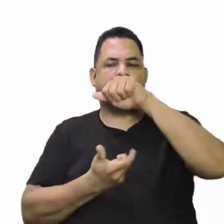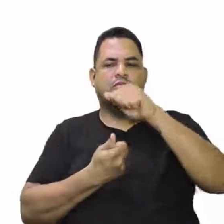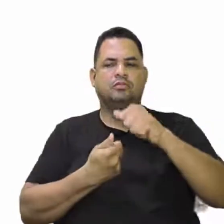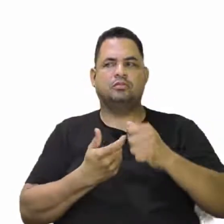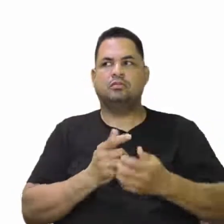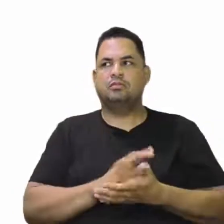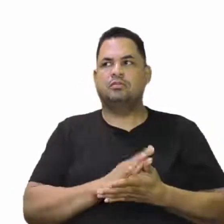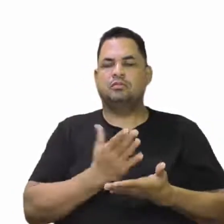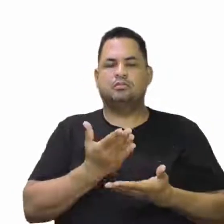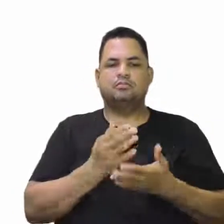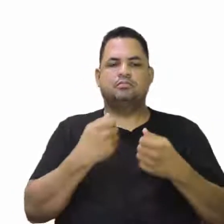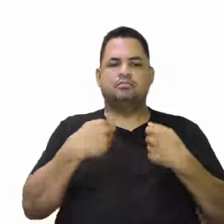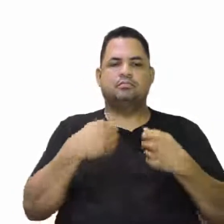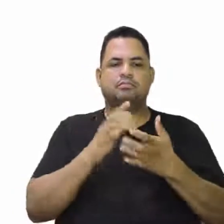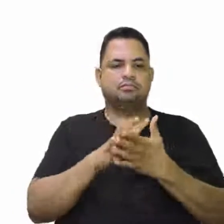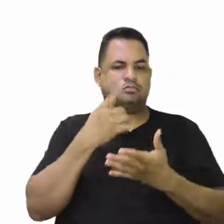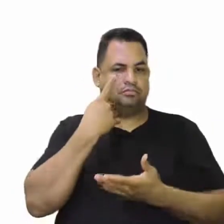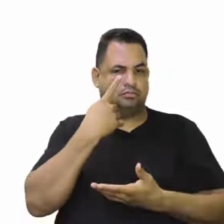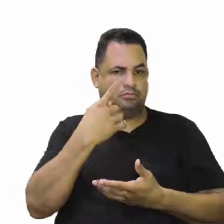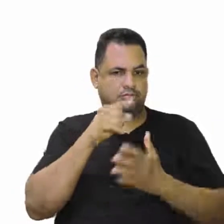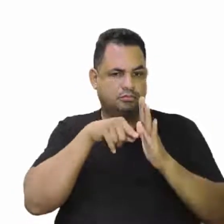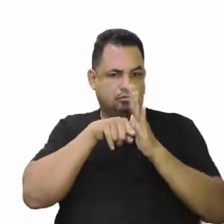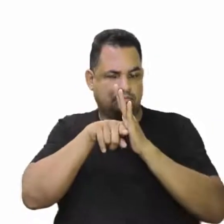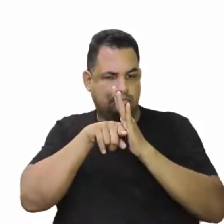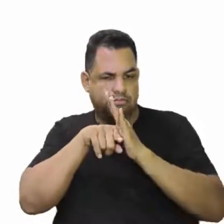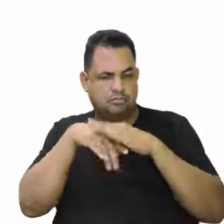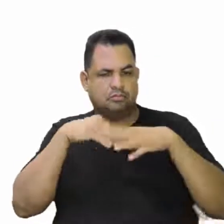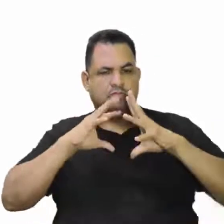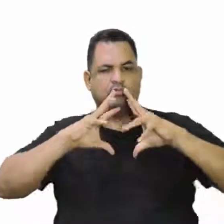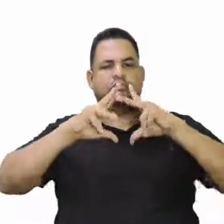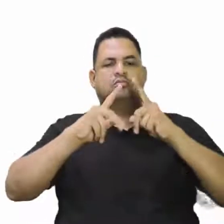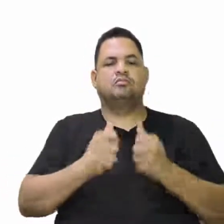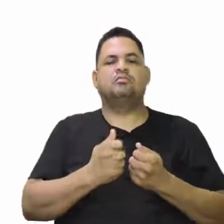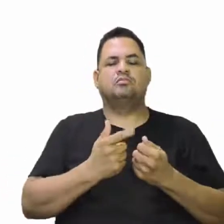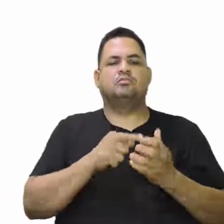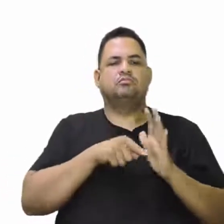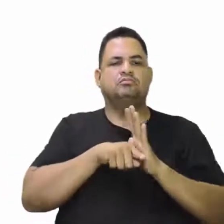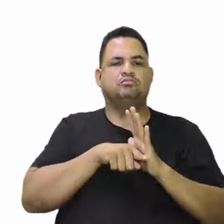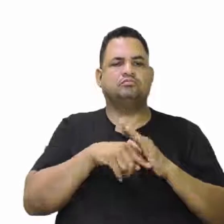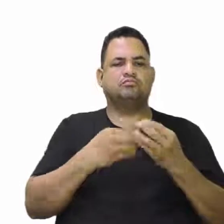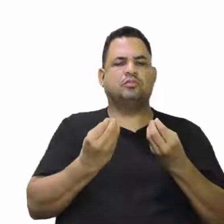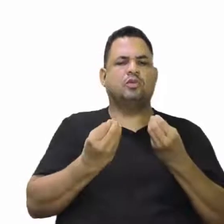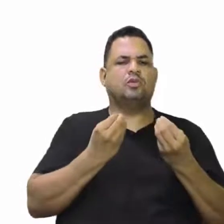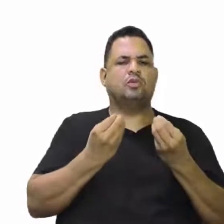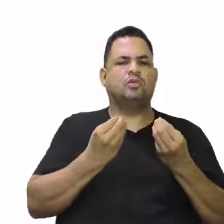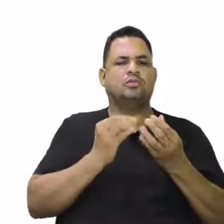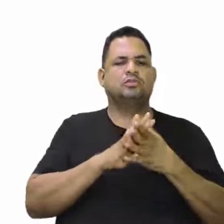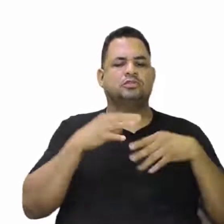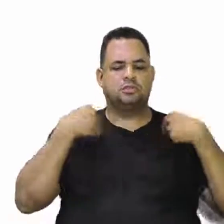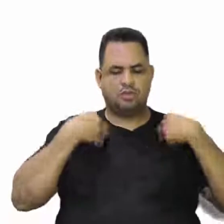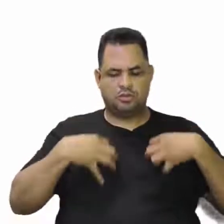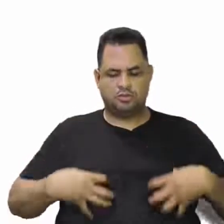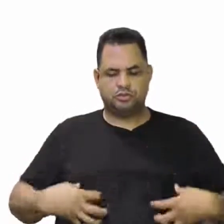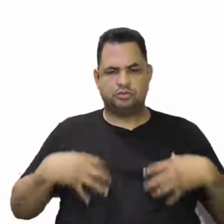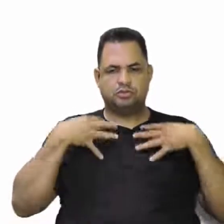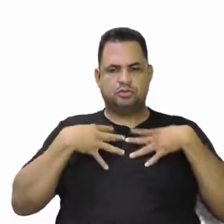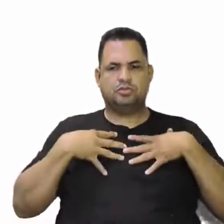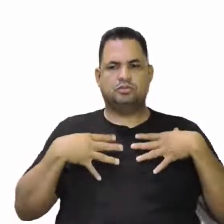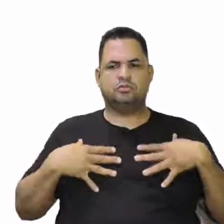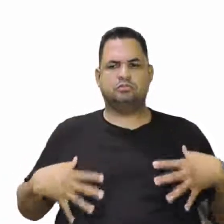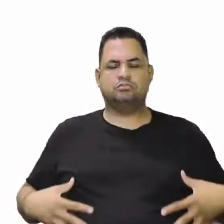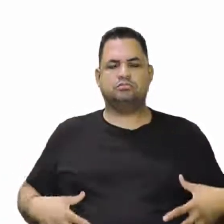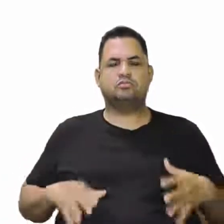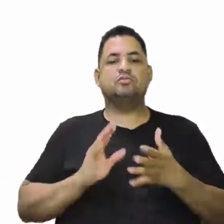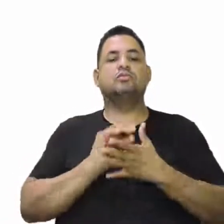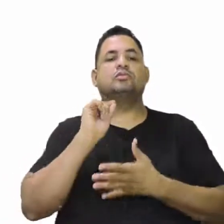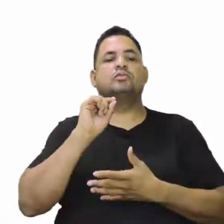Aí você tem que ver, você tem que analisar tudo. Como é que eles estão vestidos? O que eles estão falando?